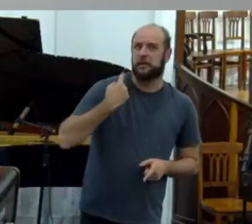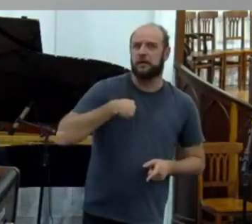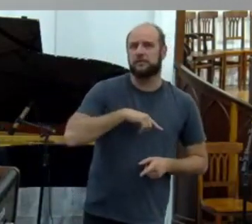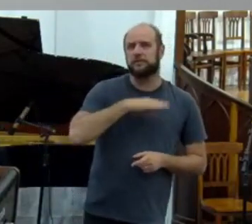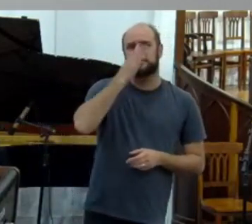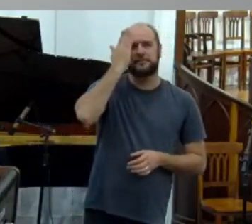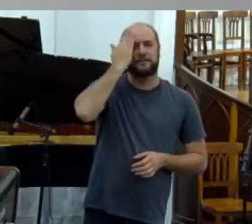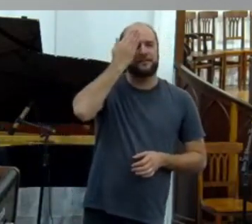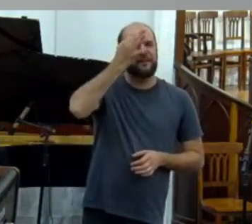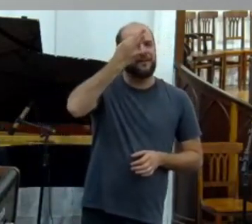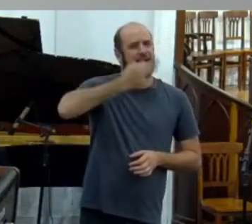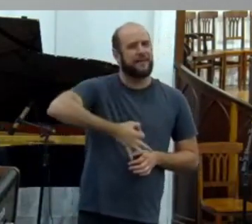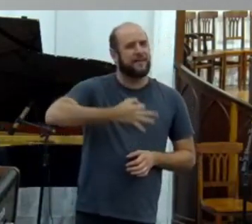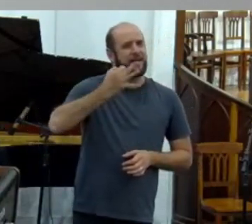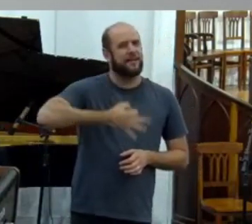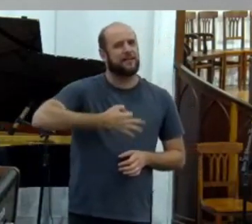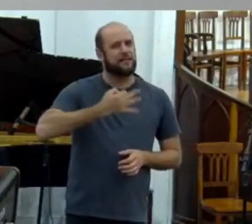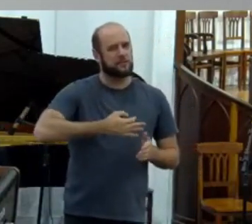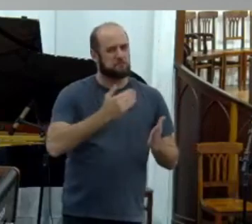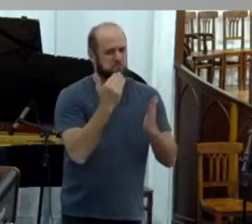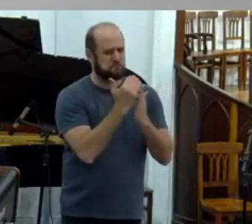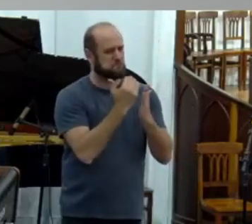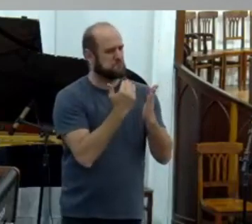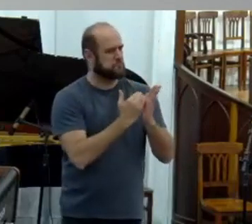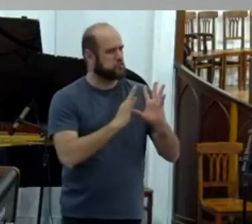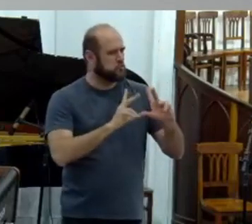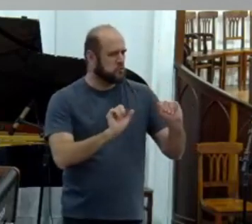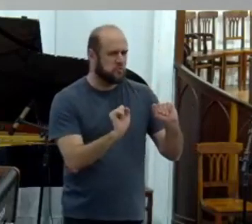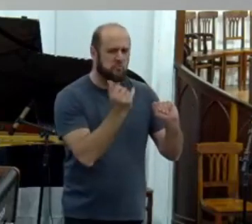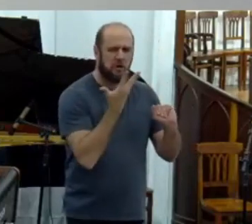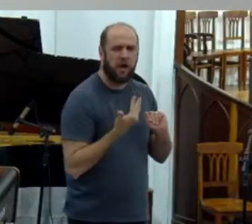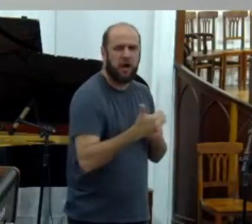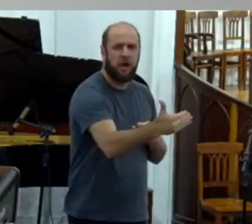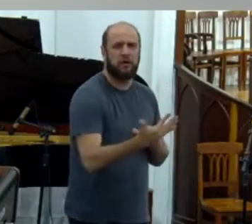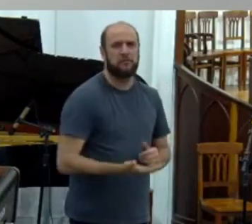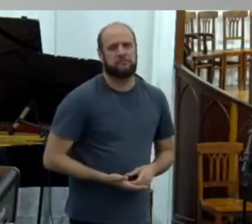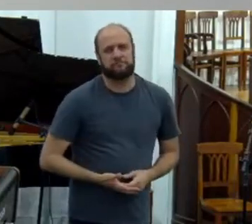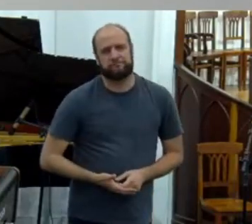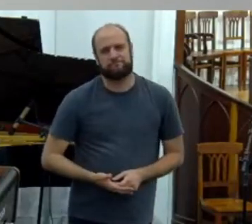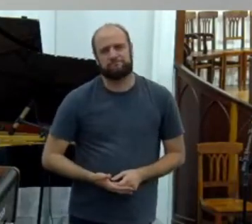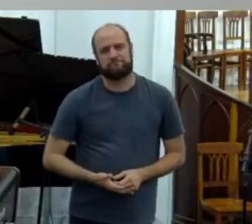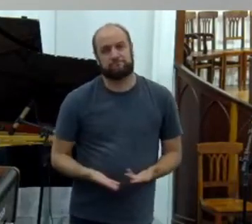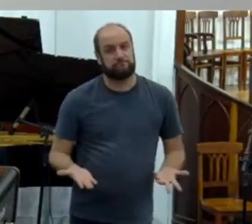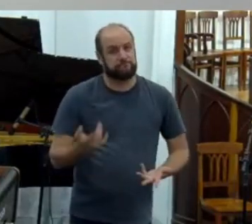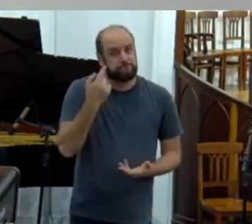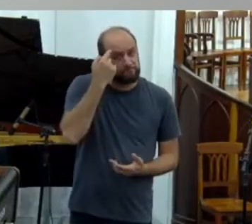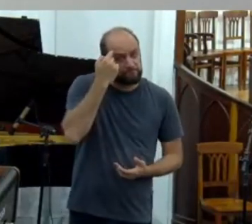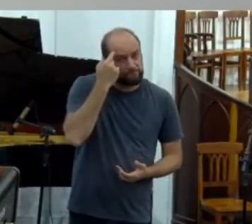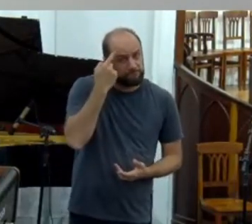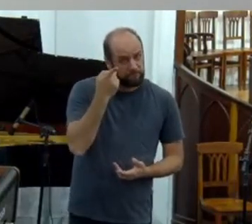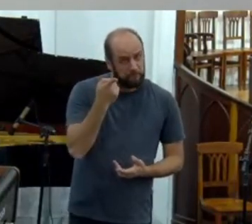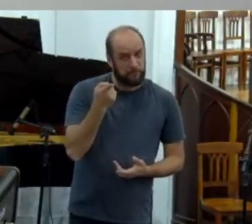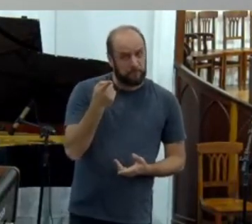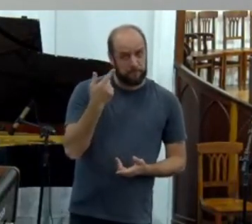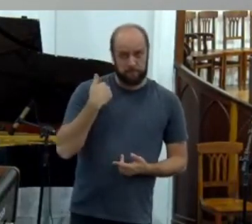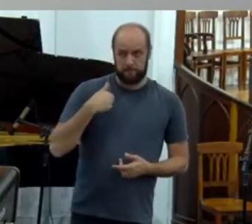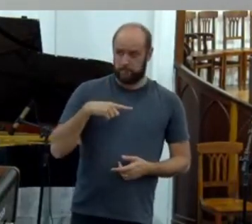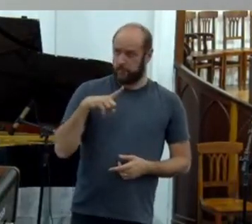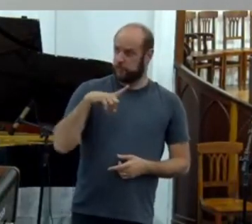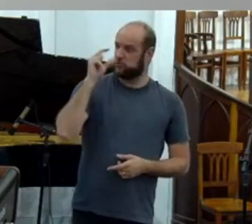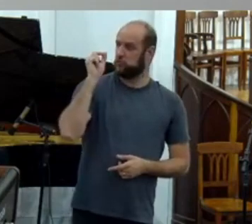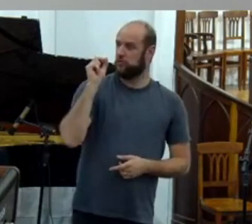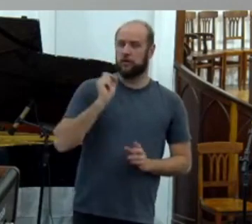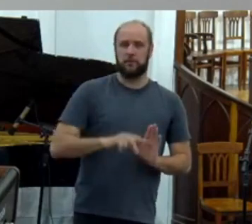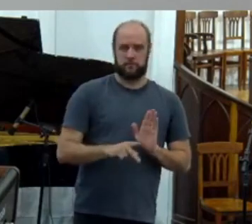exatamente como as coisas sucederão. Pense que talvez você decidiu estar aqui hoje porque